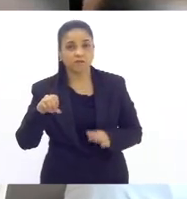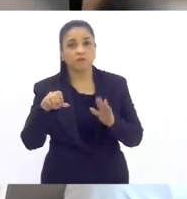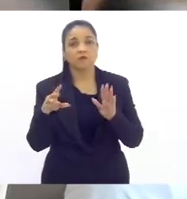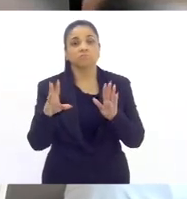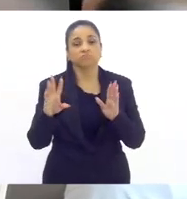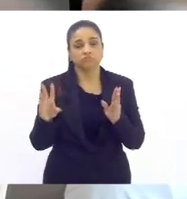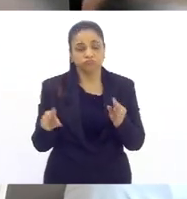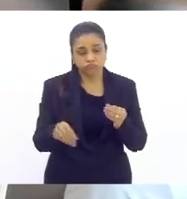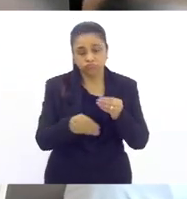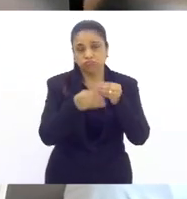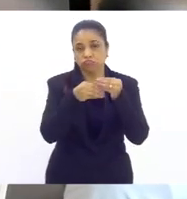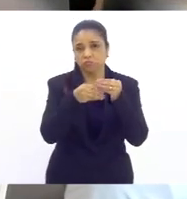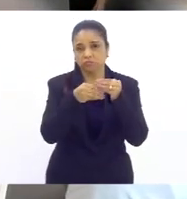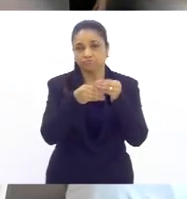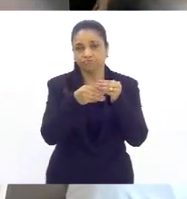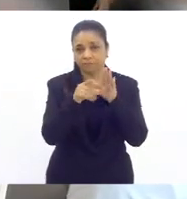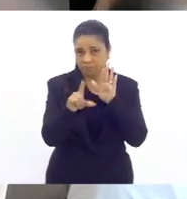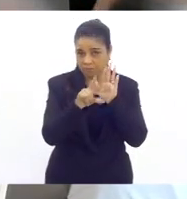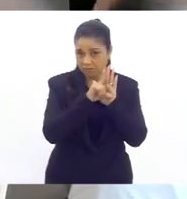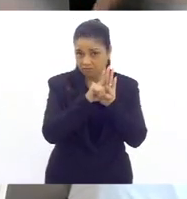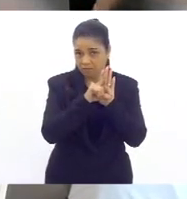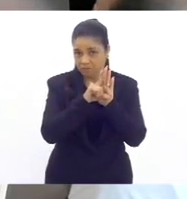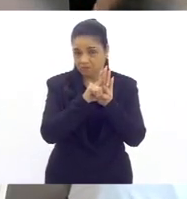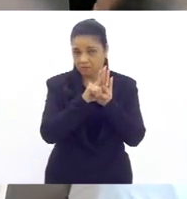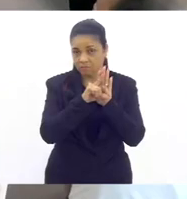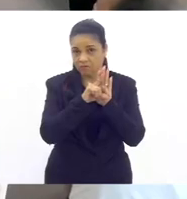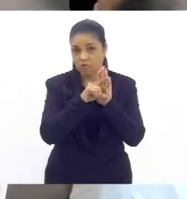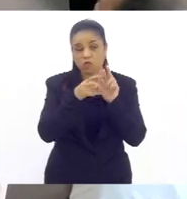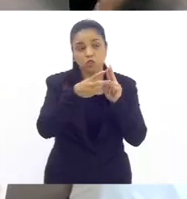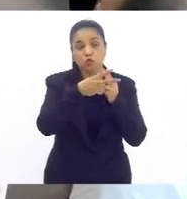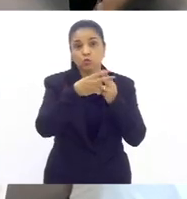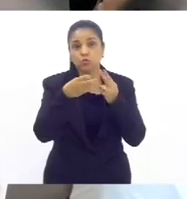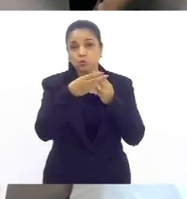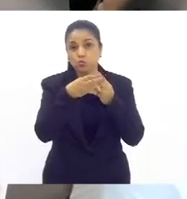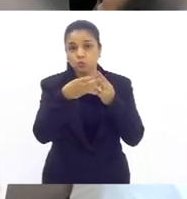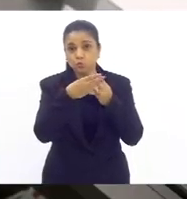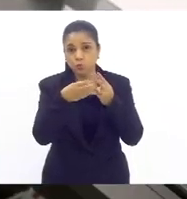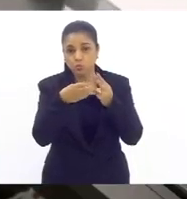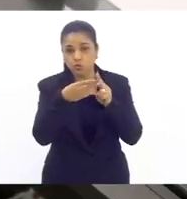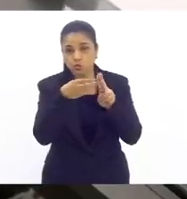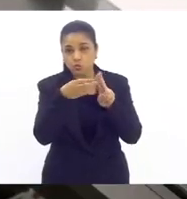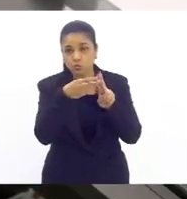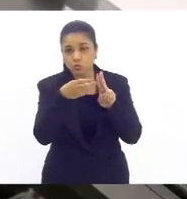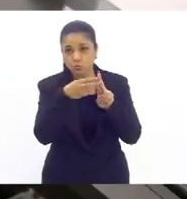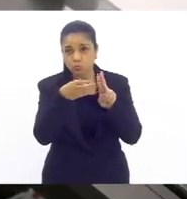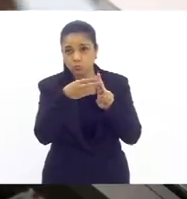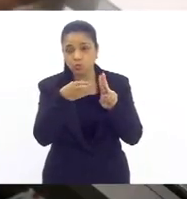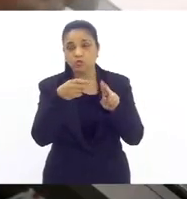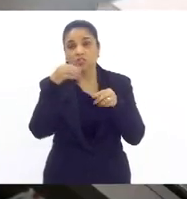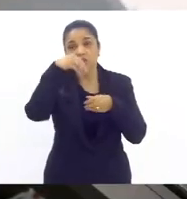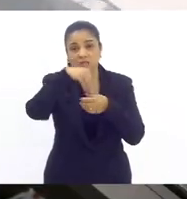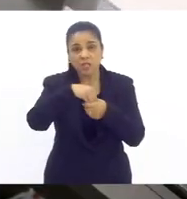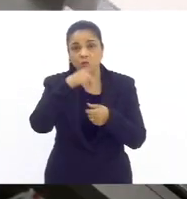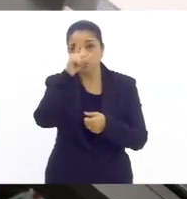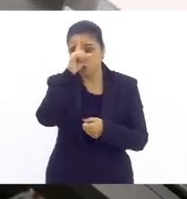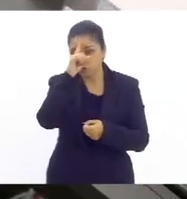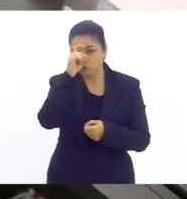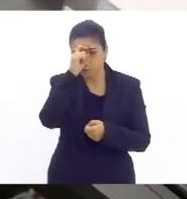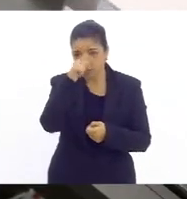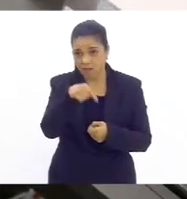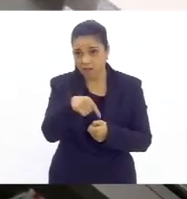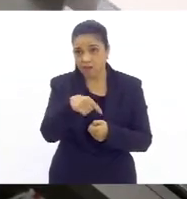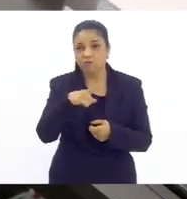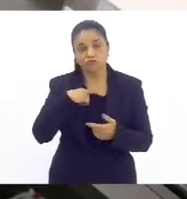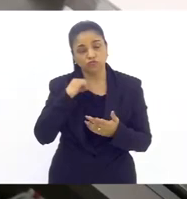Eu gostaria de pedir para você incluir além de no SUS dentro dos hospitais porque como eu muitas mães já